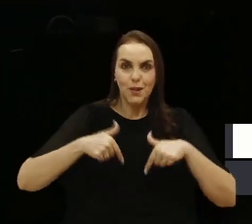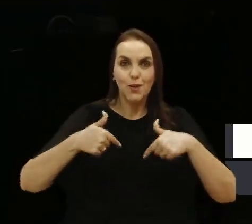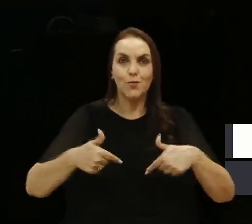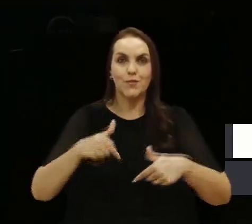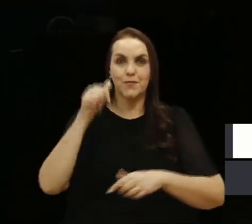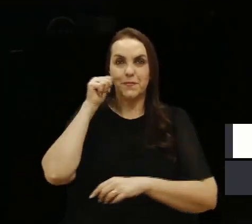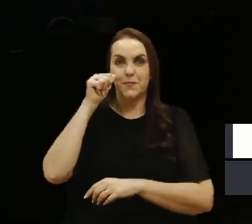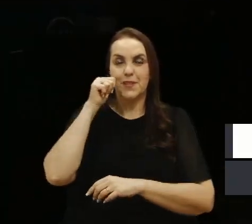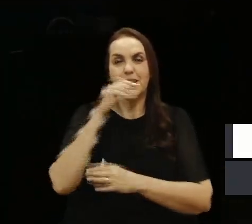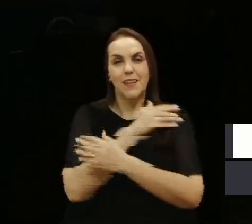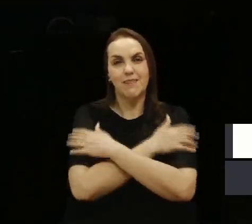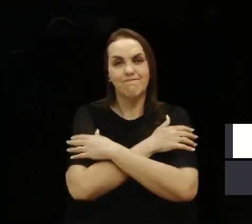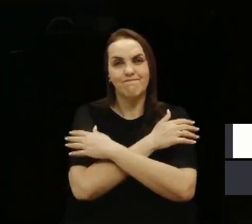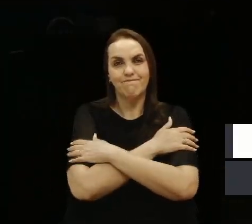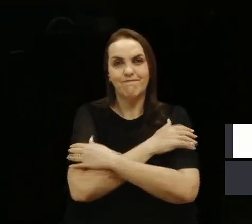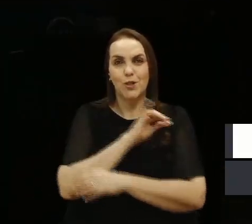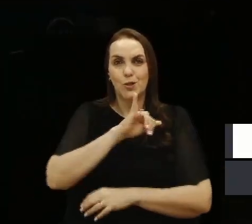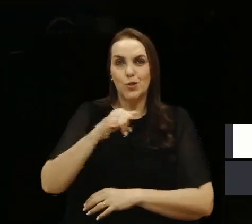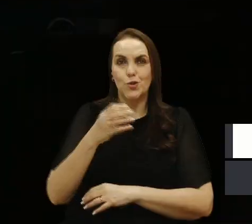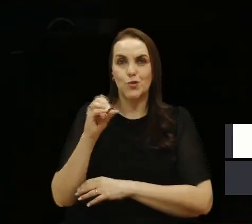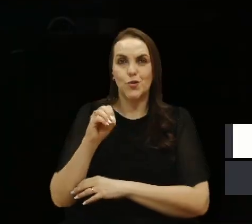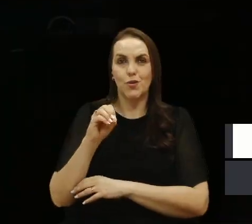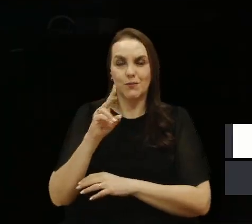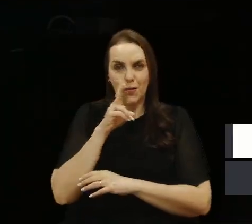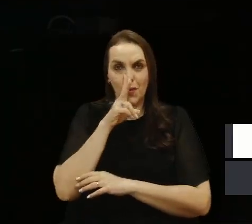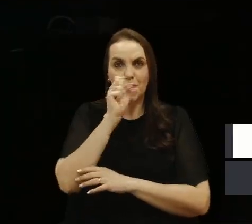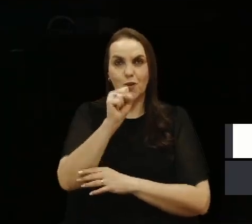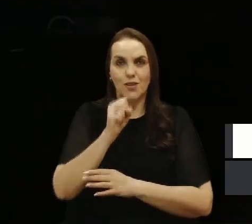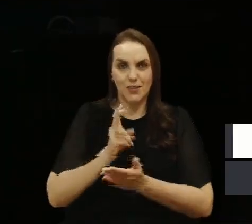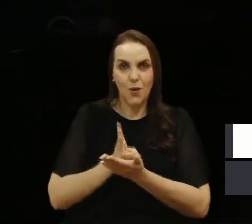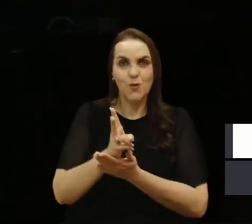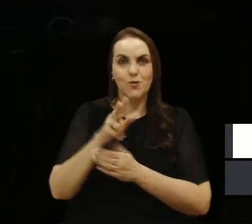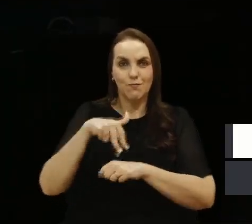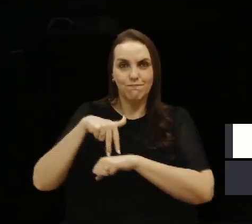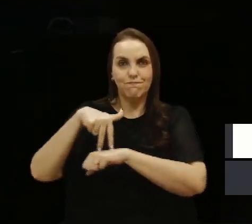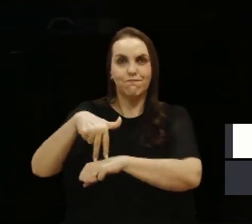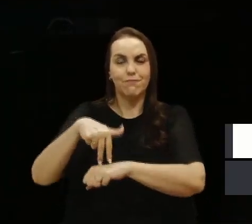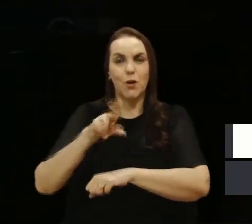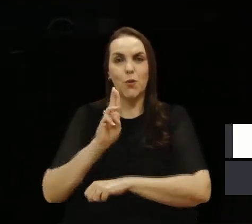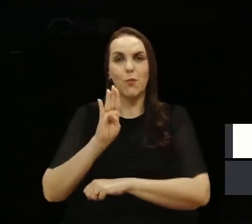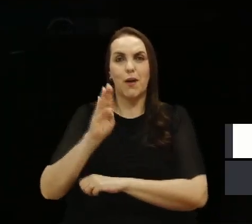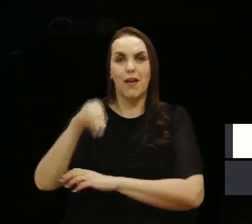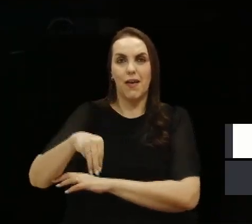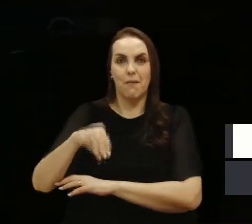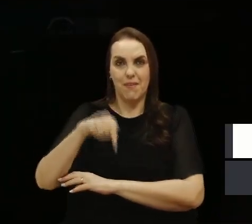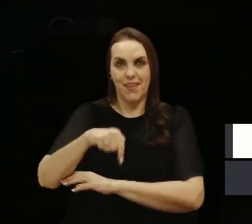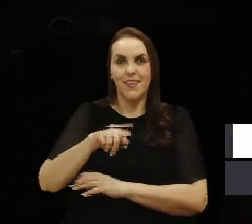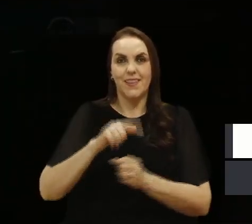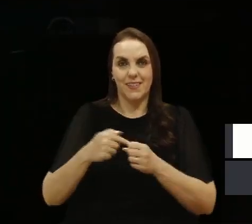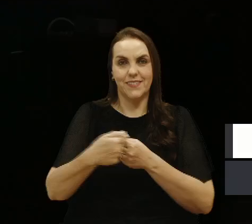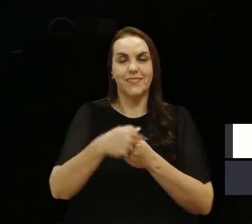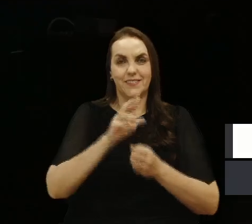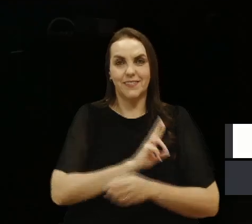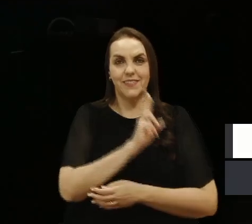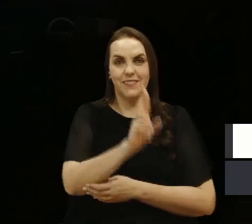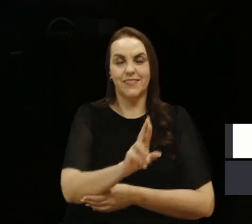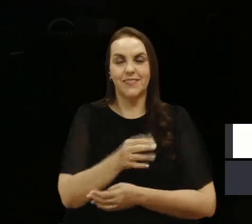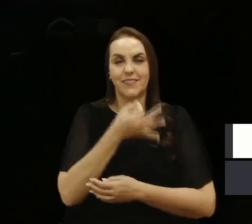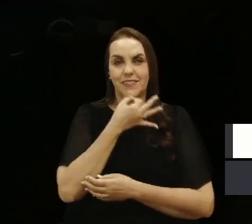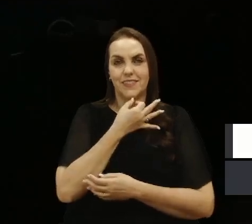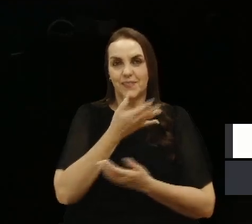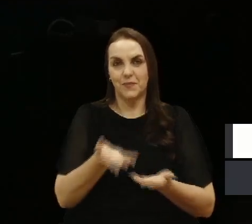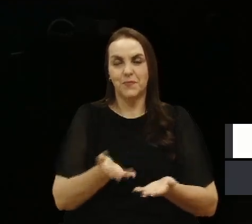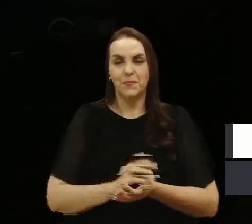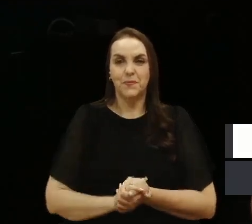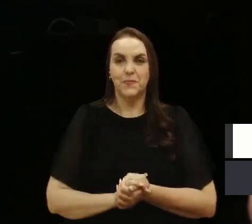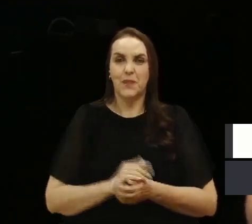abraço para a Jo e que ela continue, né, com essa força de representar a OBM na nossa cidade e contribuindo com a luta de uma forma geral. E